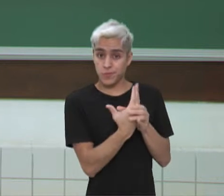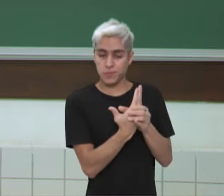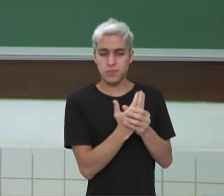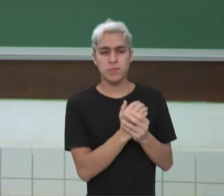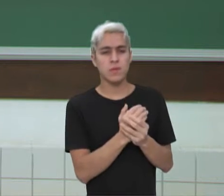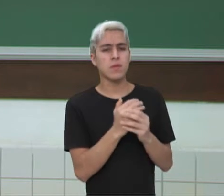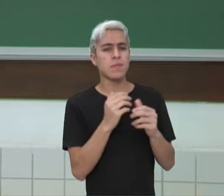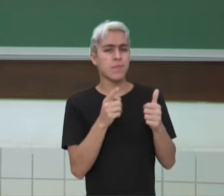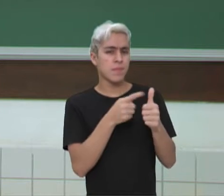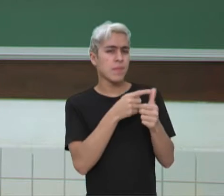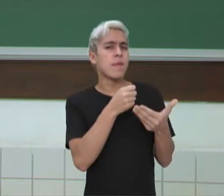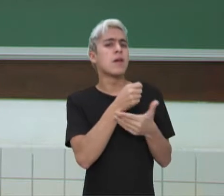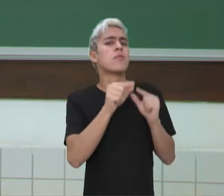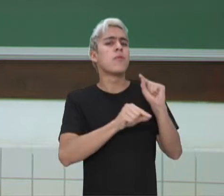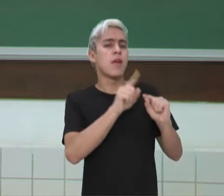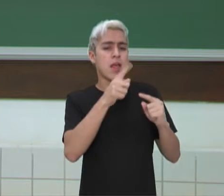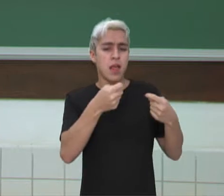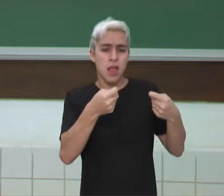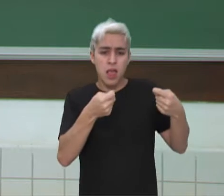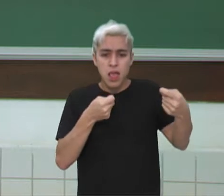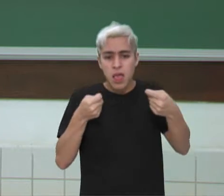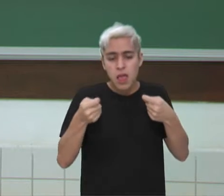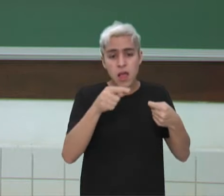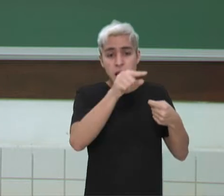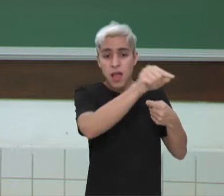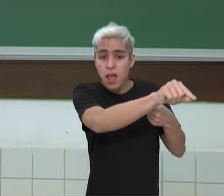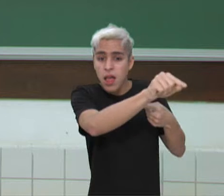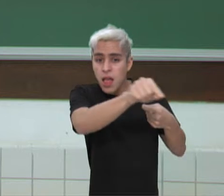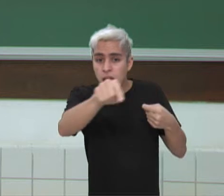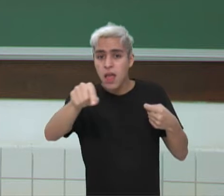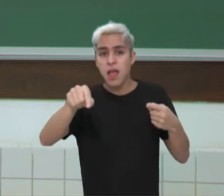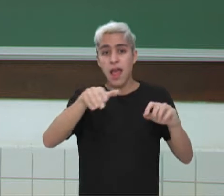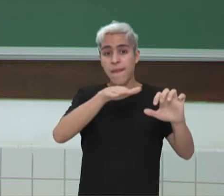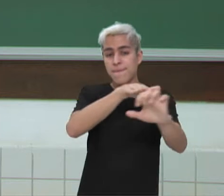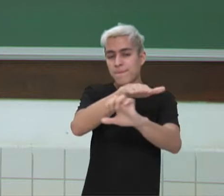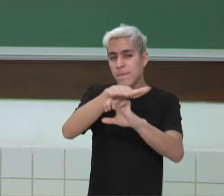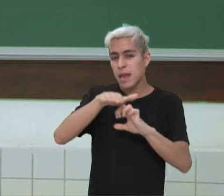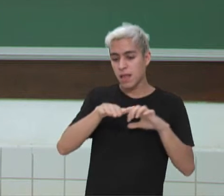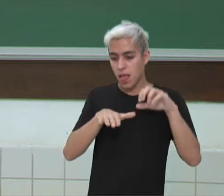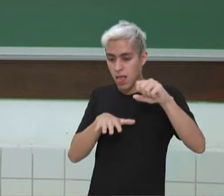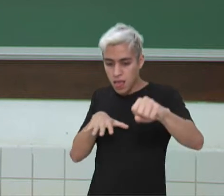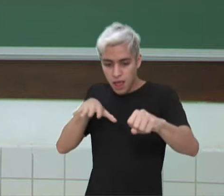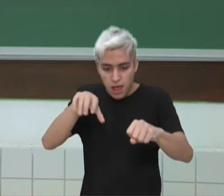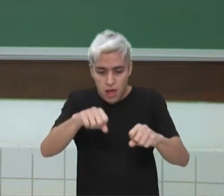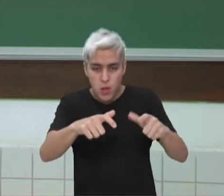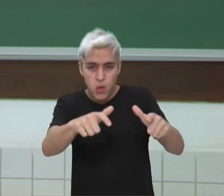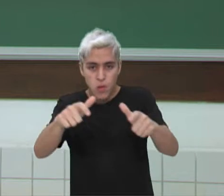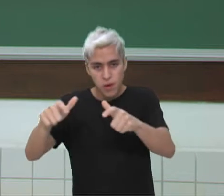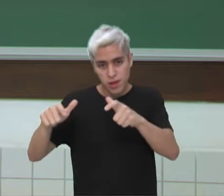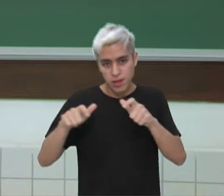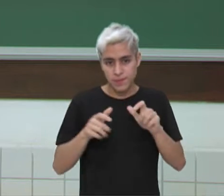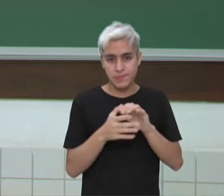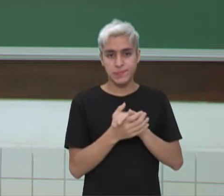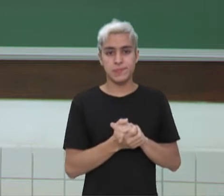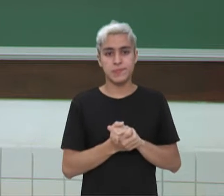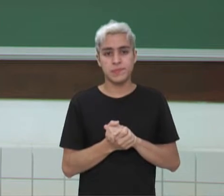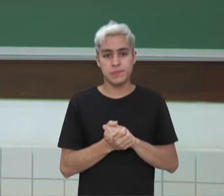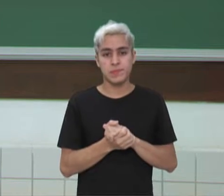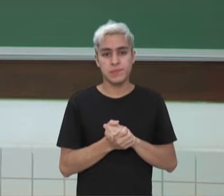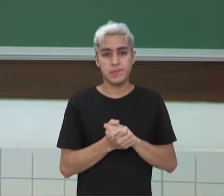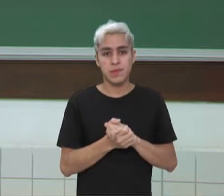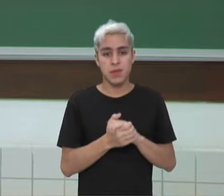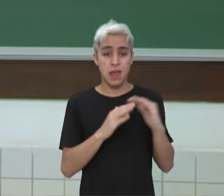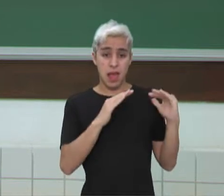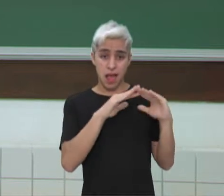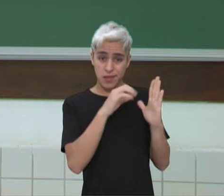aí: controlar os adelantados que chegaram primeiro para explorar essas novas terras. A Casa